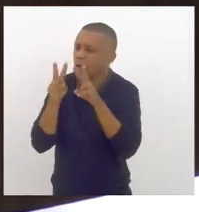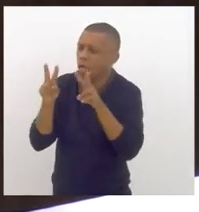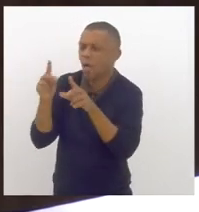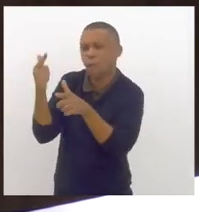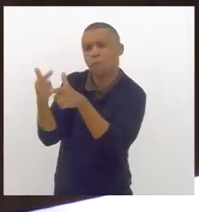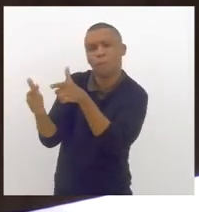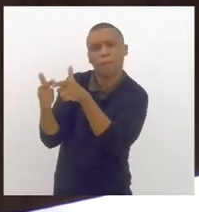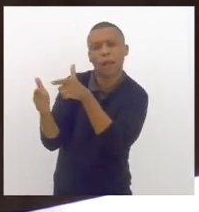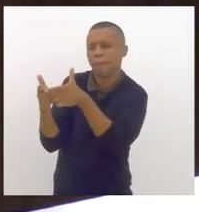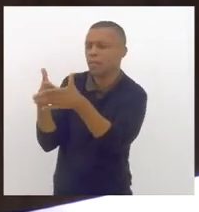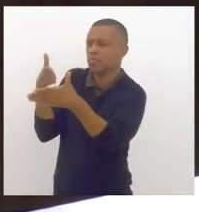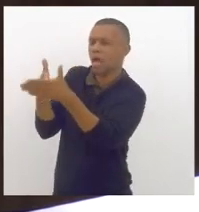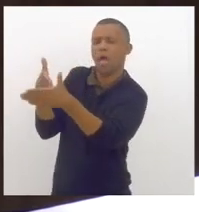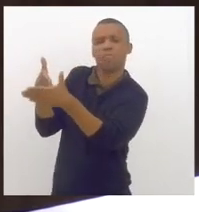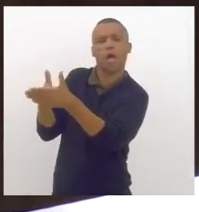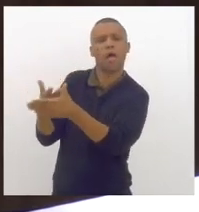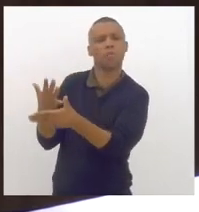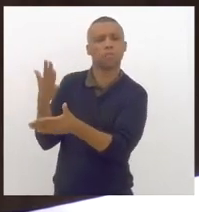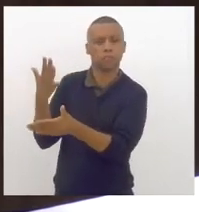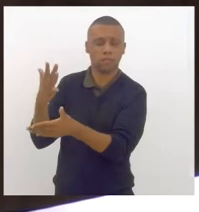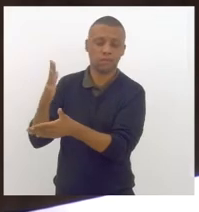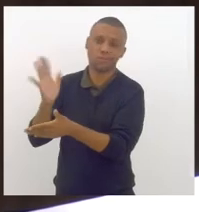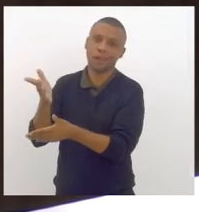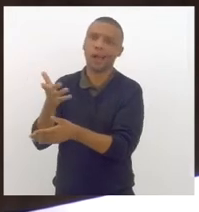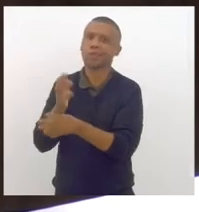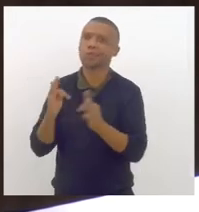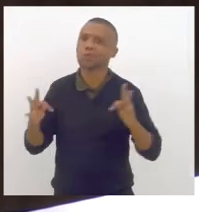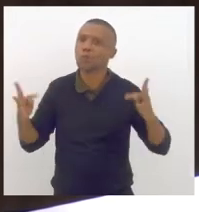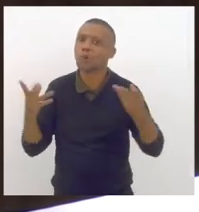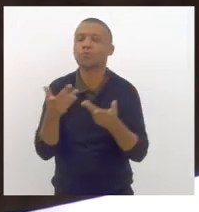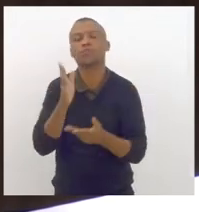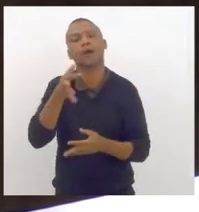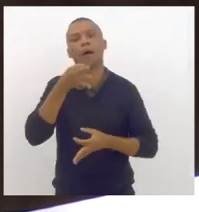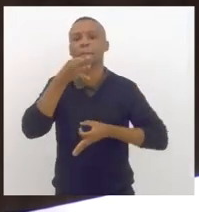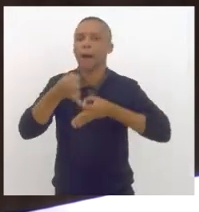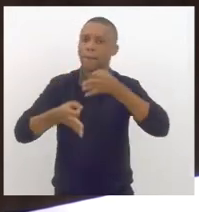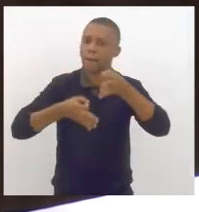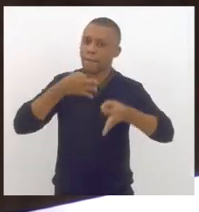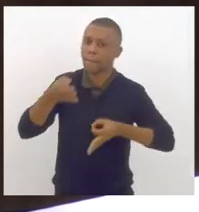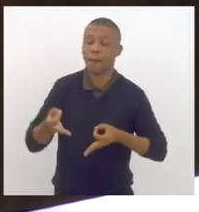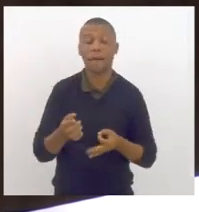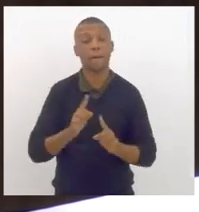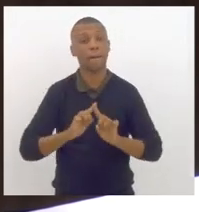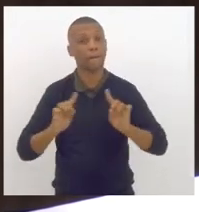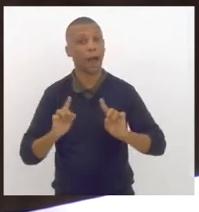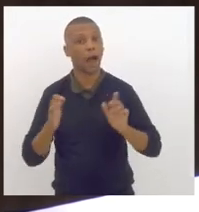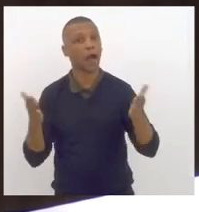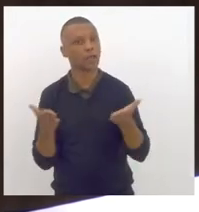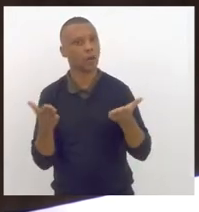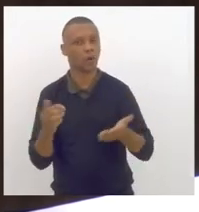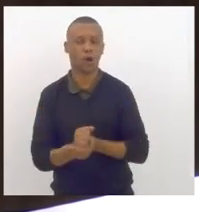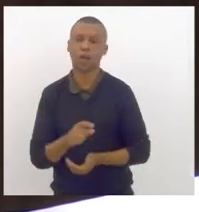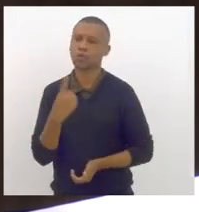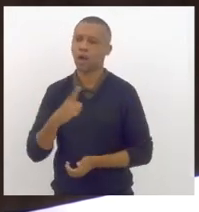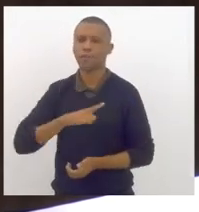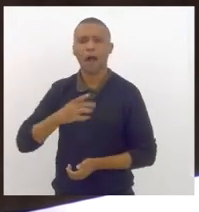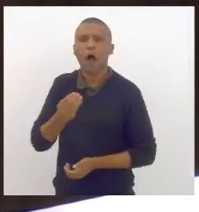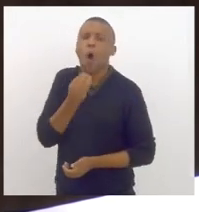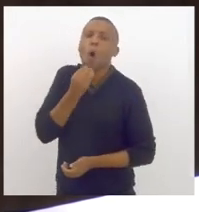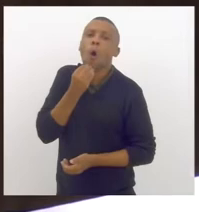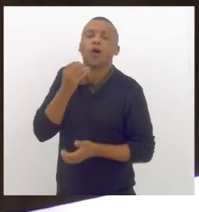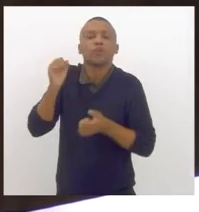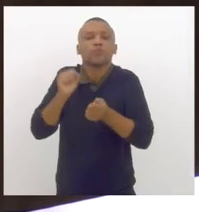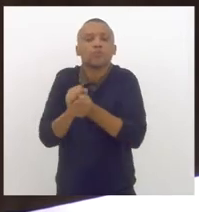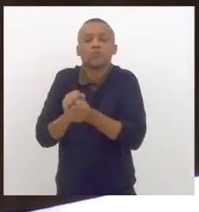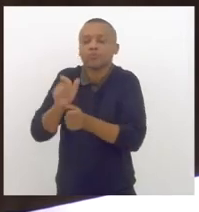É isso a gente todos já comentaram. Agora, nós tivemos a oportunidade, com os nossos técnicos,